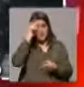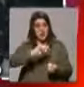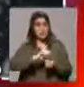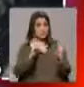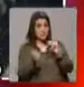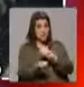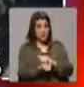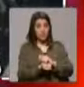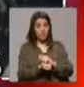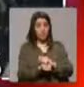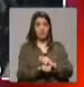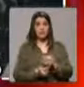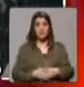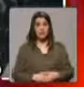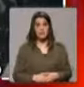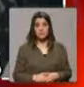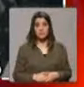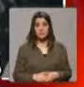forma como olham para o terrorismo?